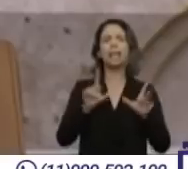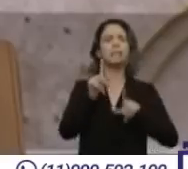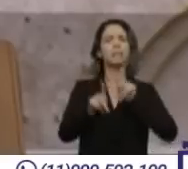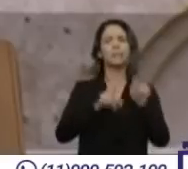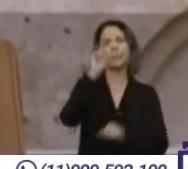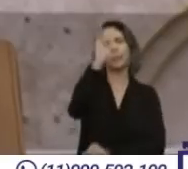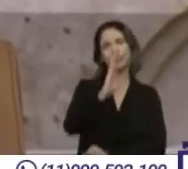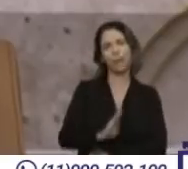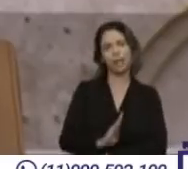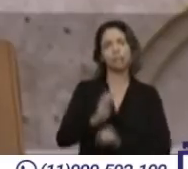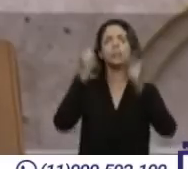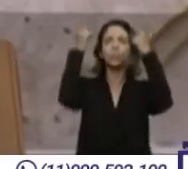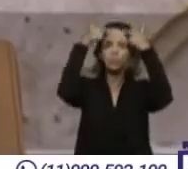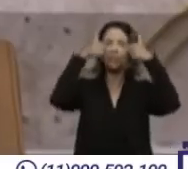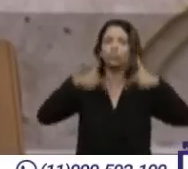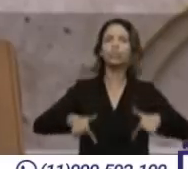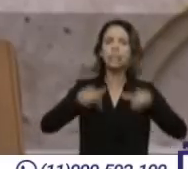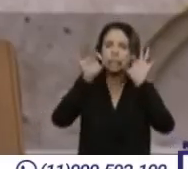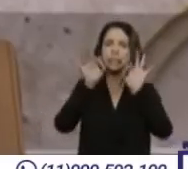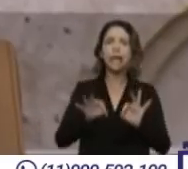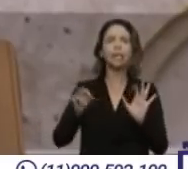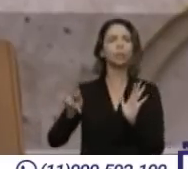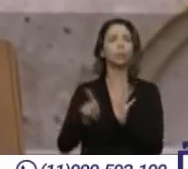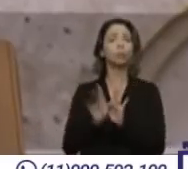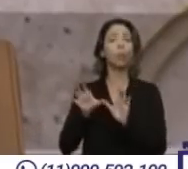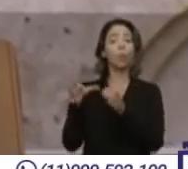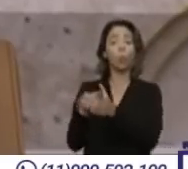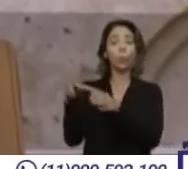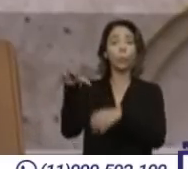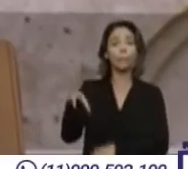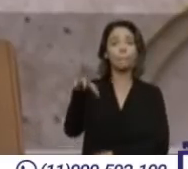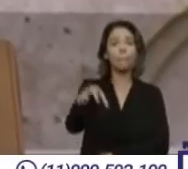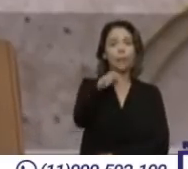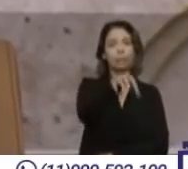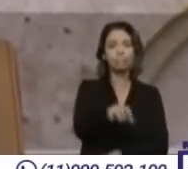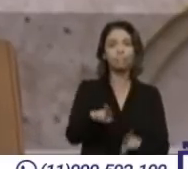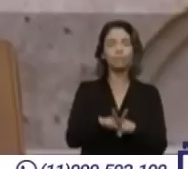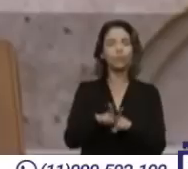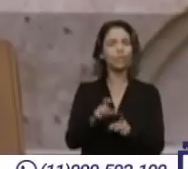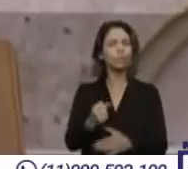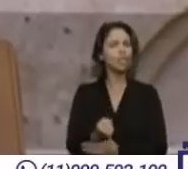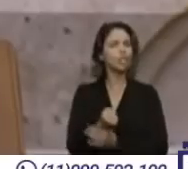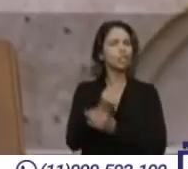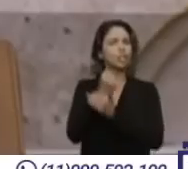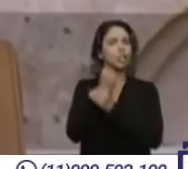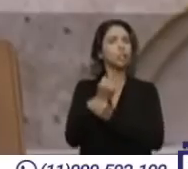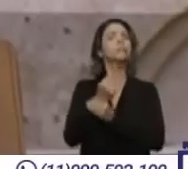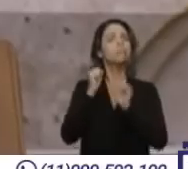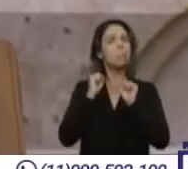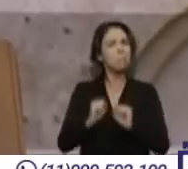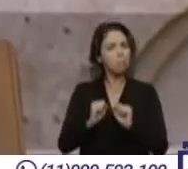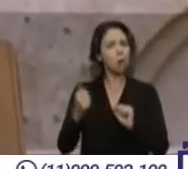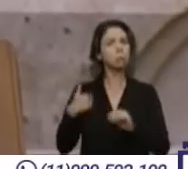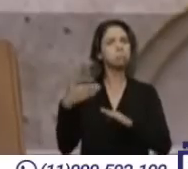com a neutralidade confessional das instituições e a garantia de pleno